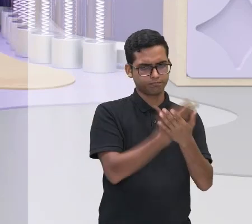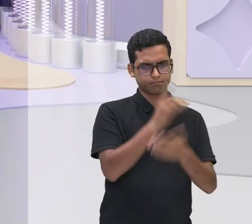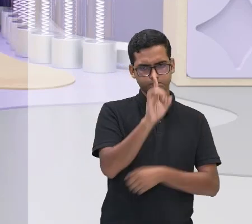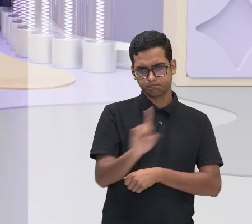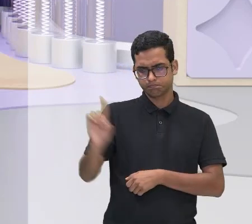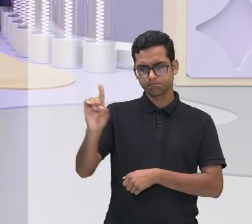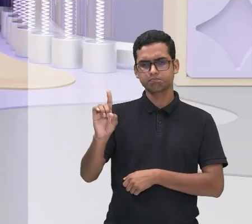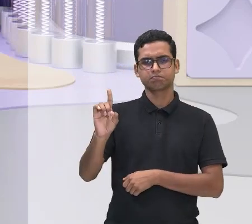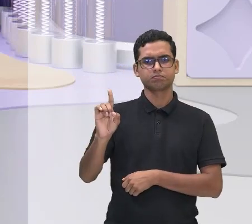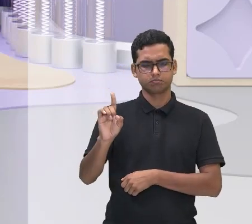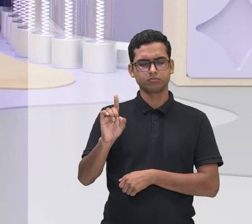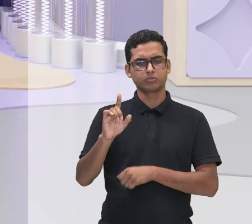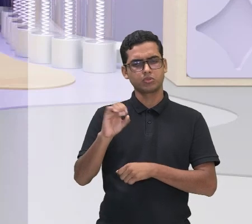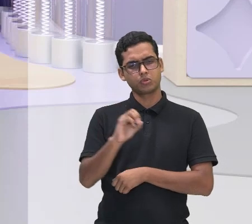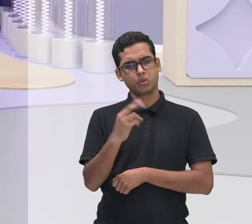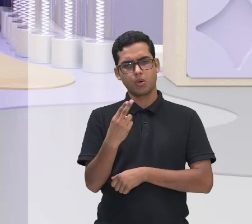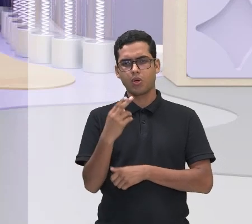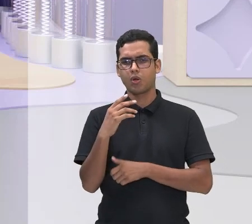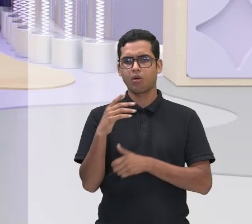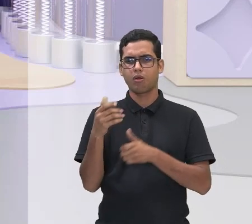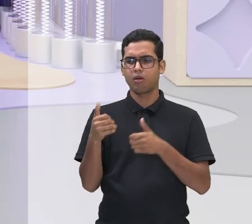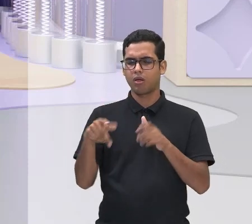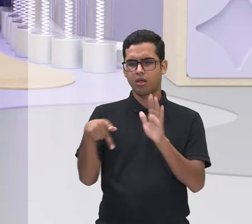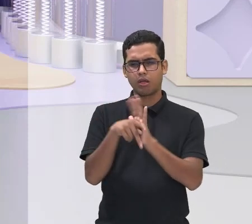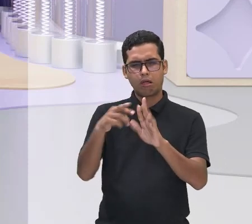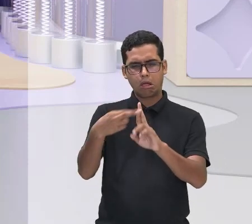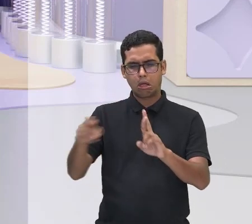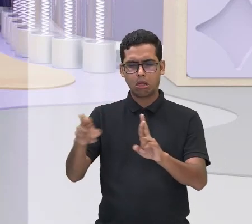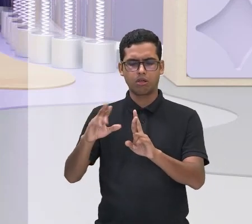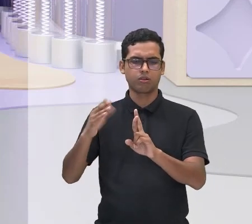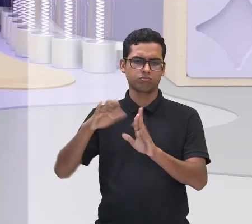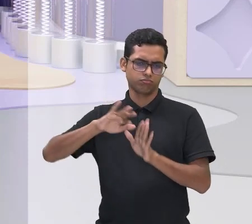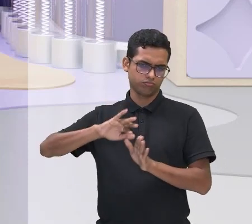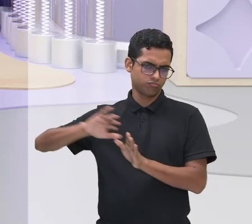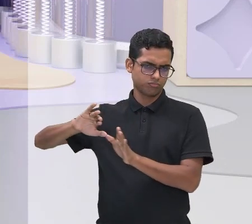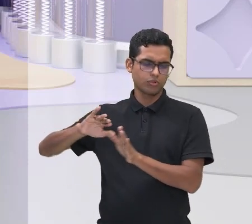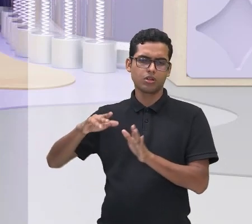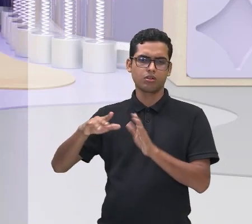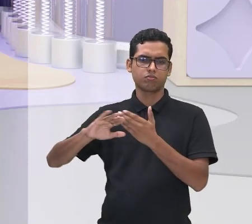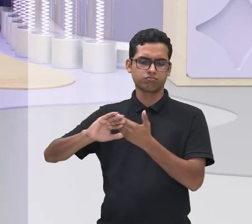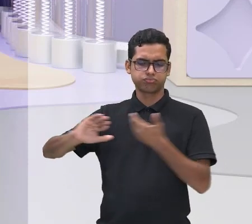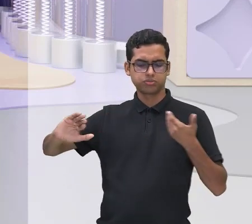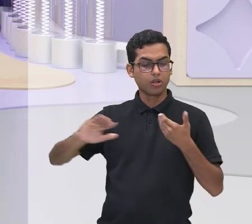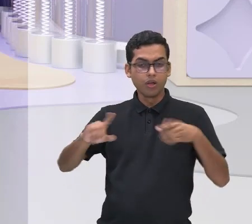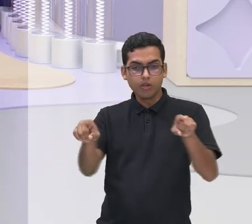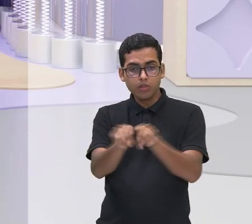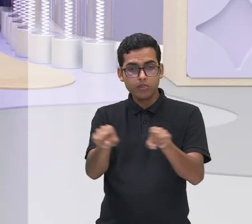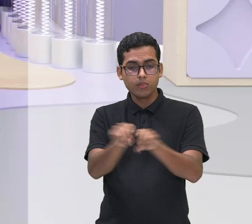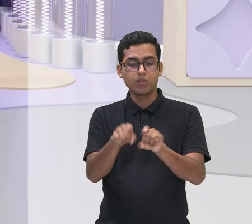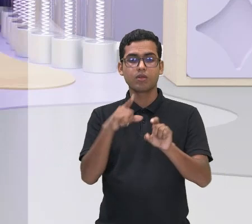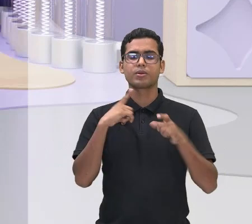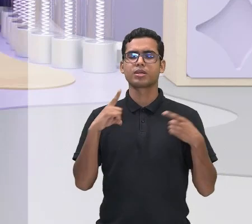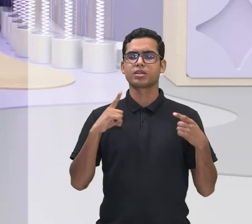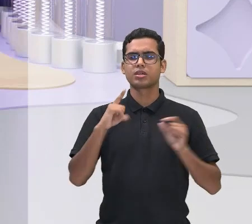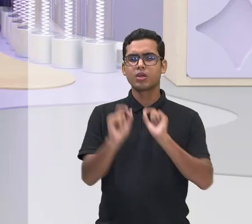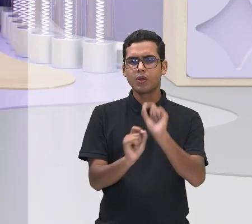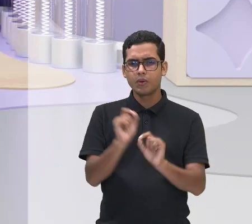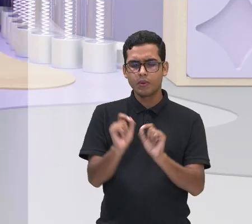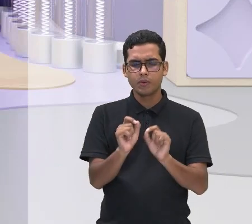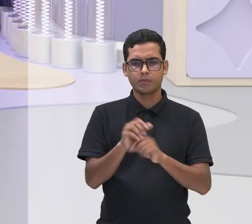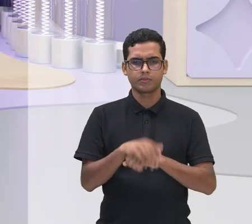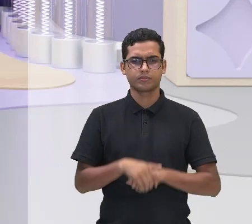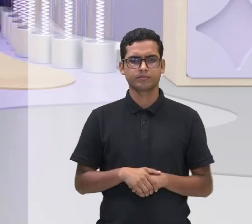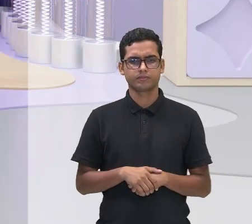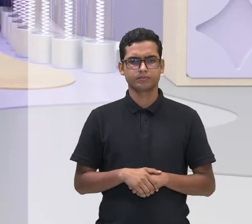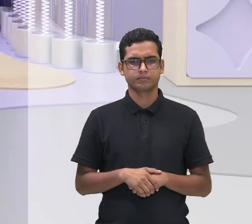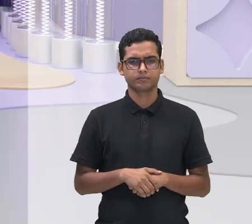há sempre o risco das discordâncias. E daí as diferentes formas,